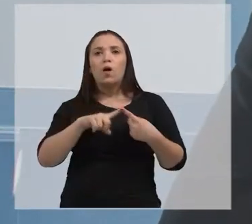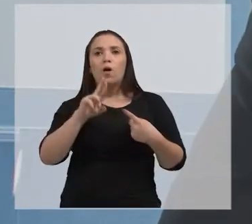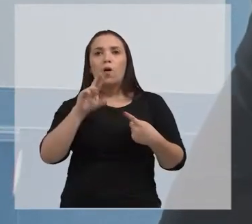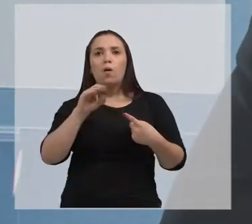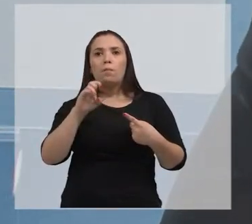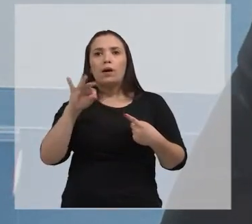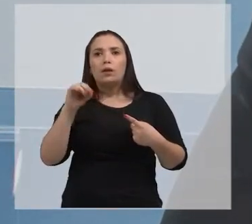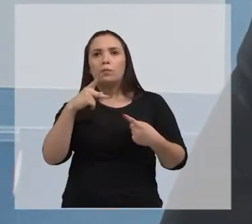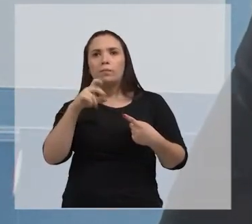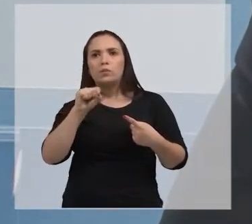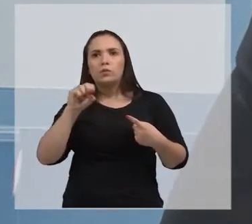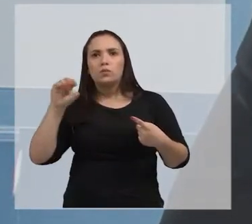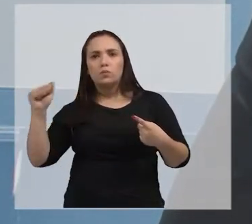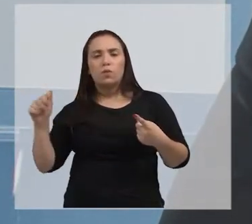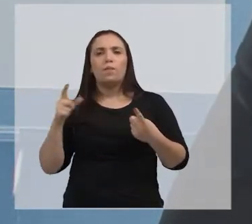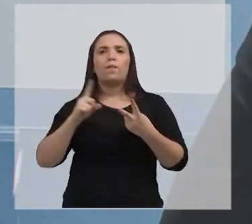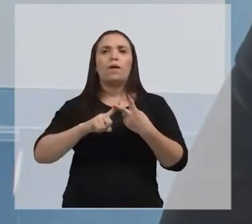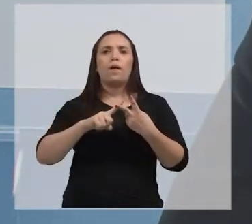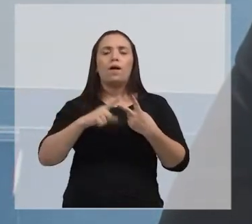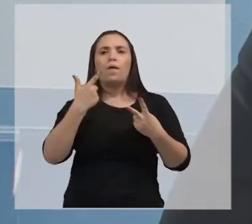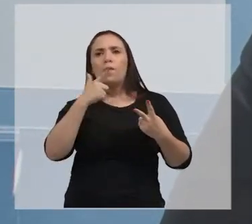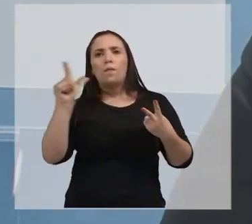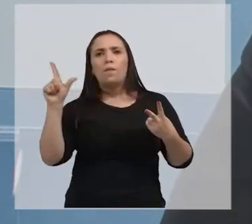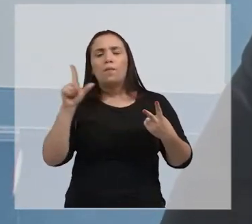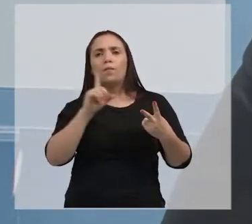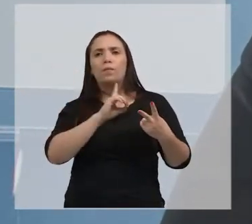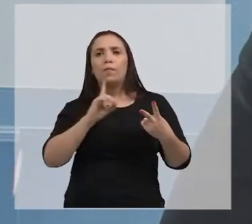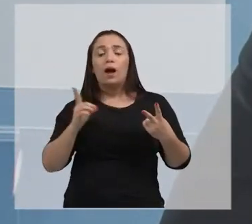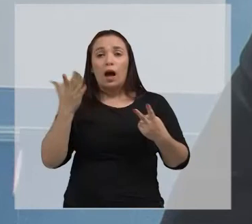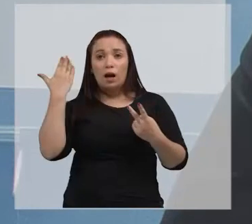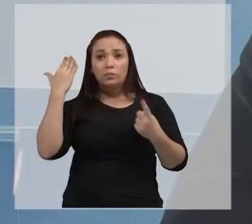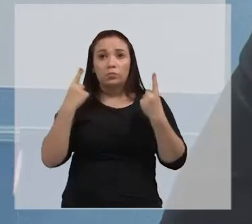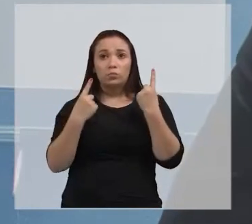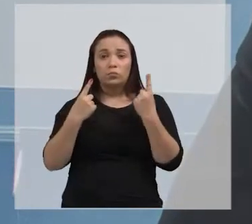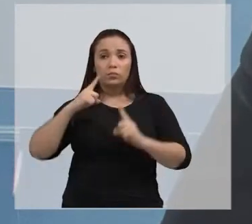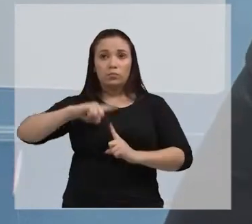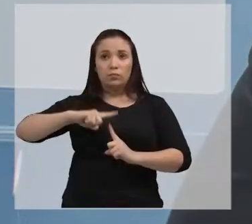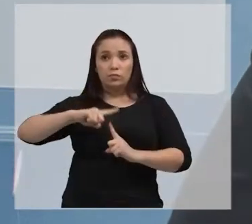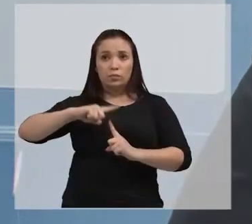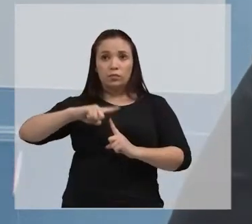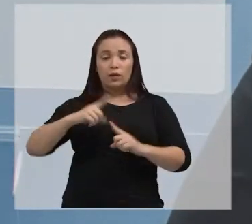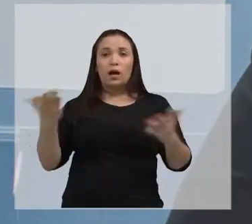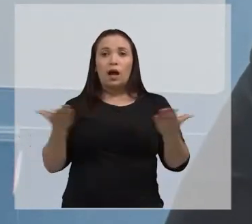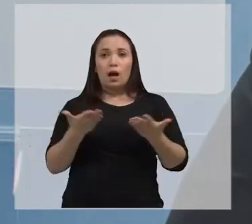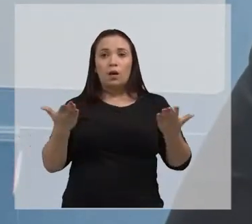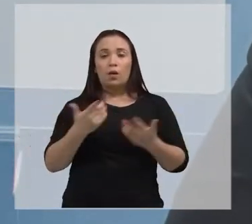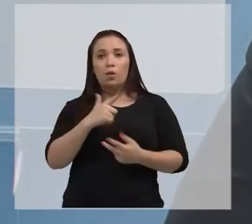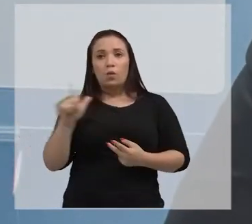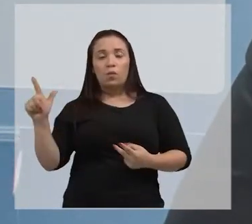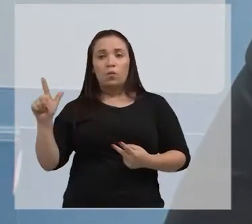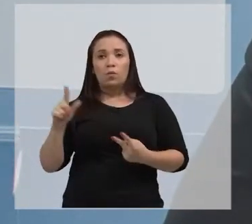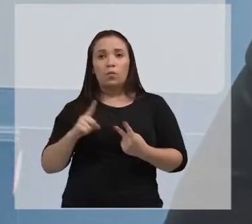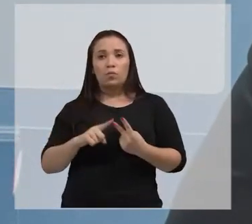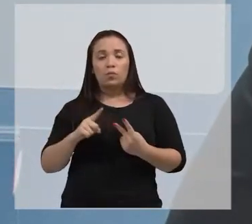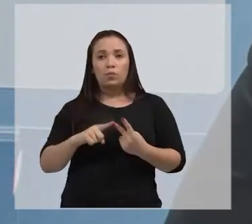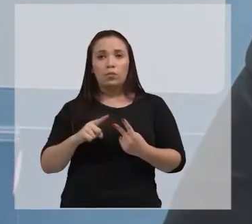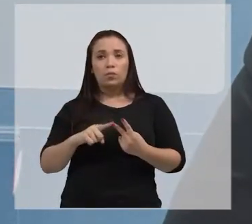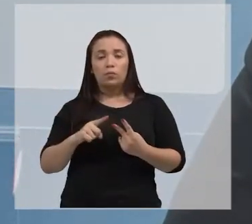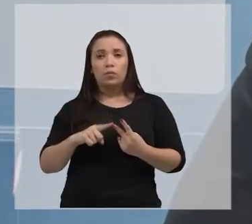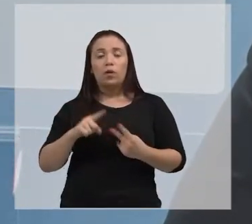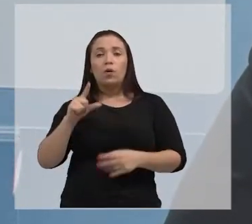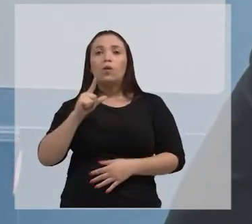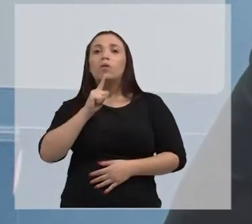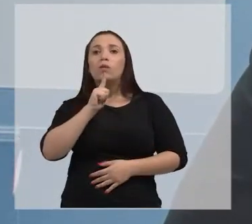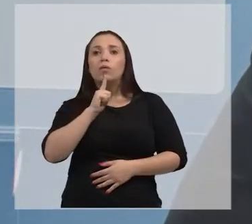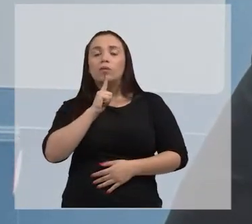Pessoas... Foi para lá, outra deputada, só tinha um deputado, o Carlos Matos, agora tem outra. O ex-governador Lúcio Alcântara retornou. Também para lá, mas